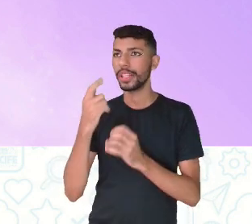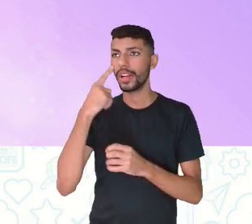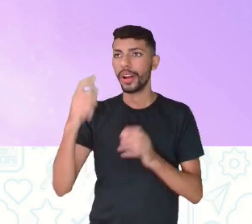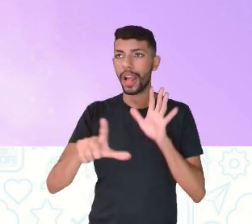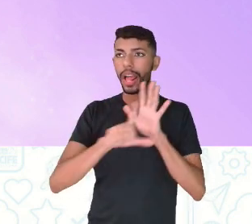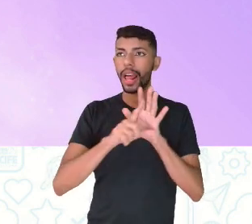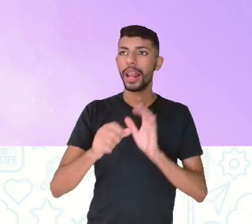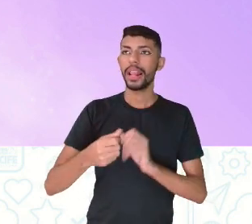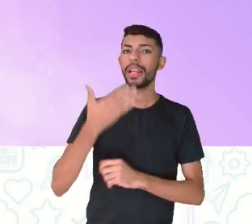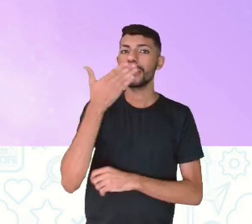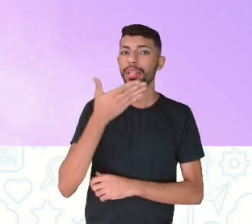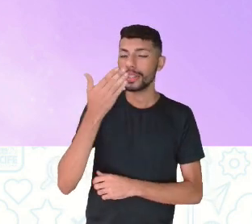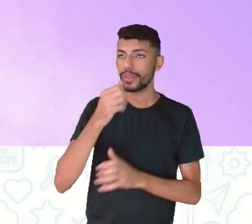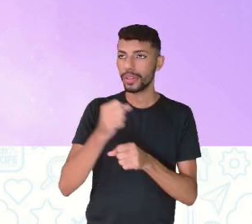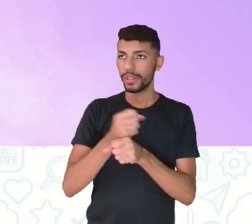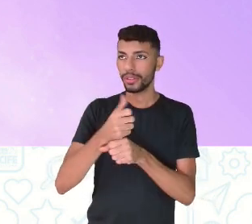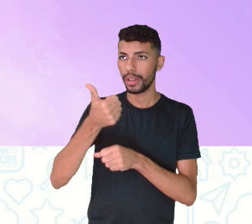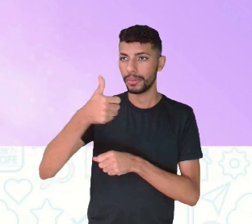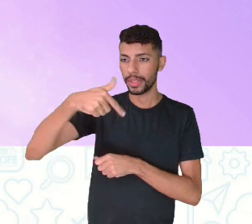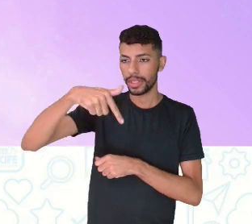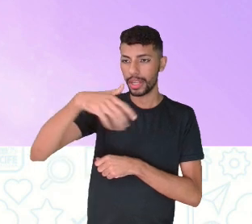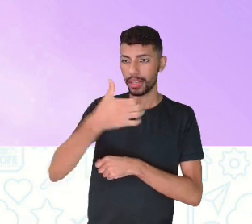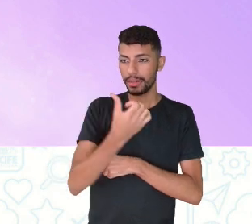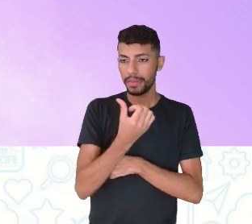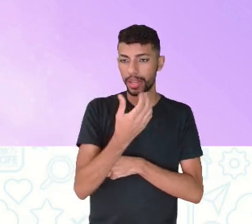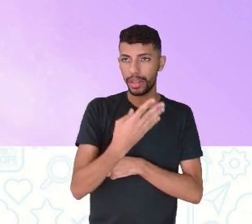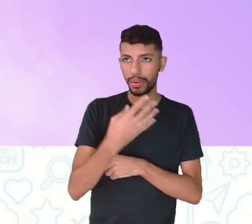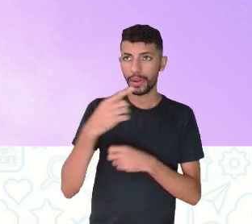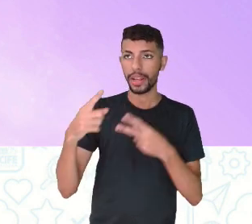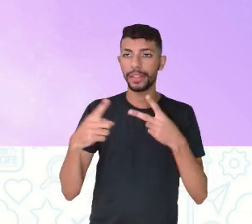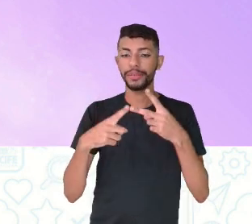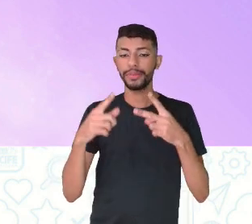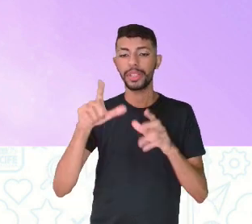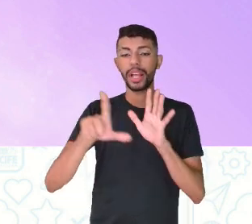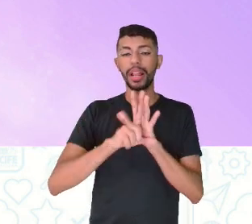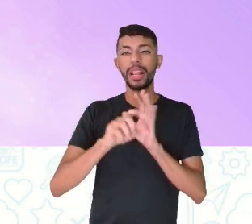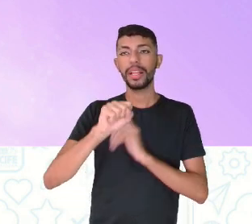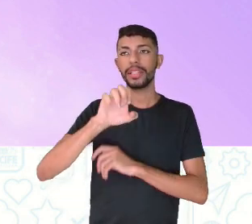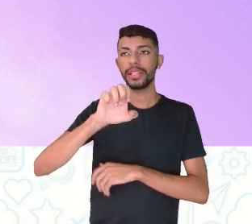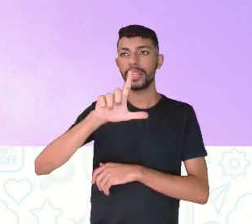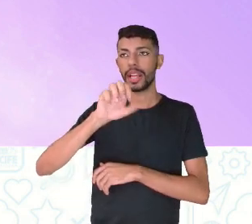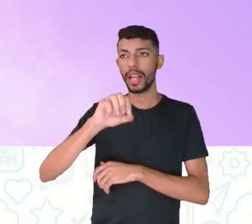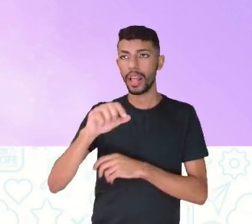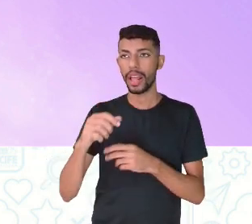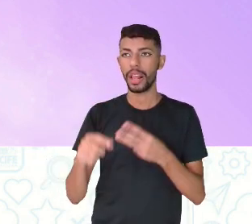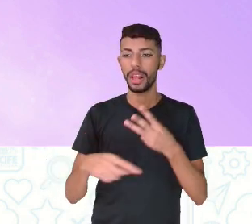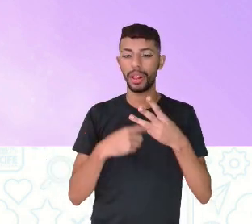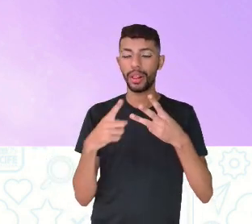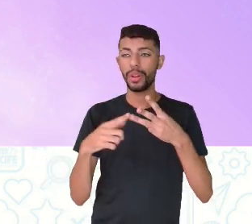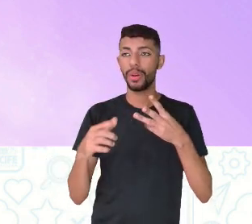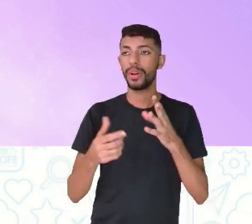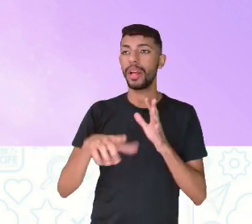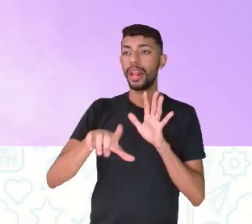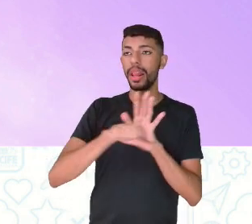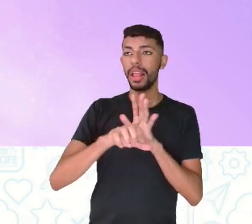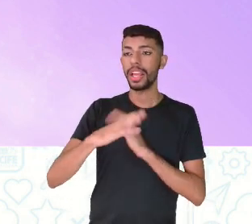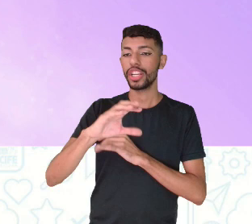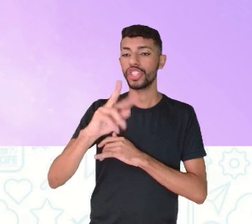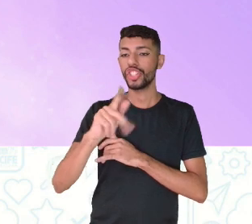do Açúcar, de 1764, a Lei do Selo, a Lei do Chá e a Lei